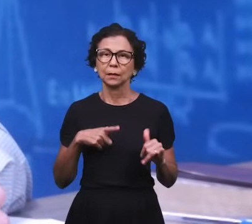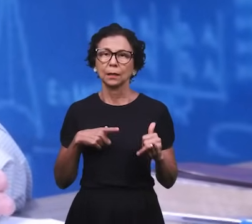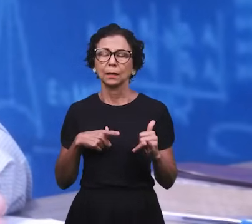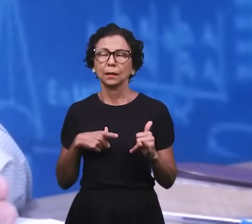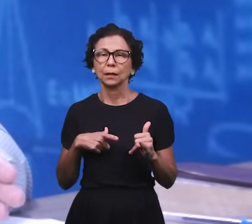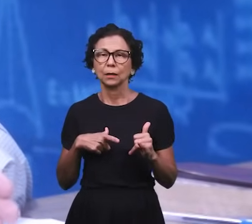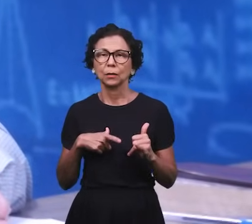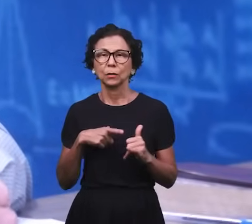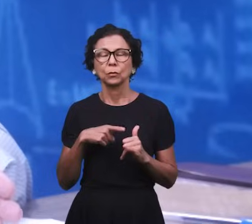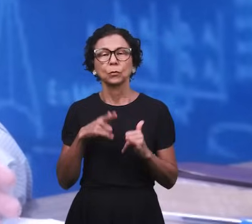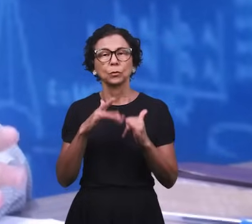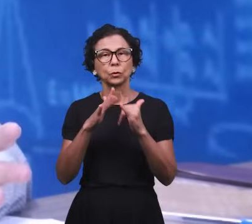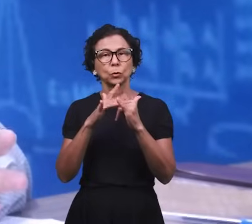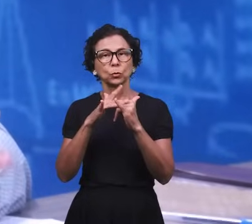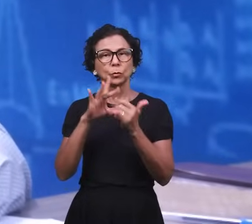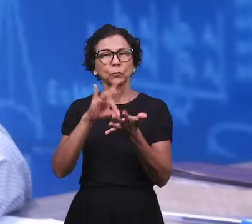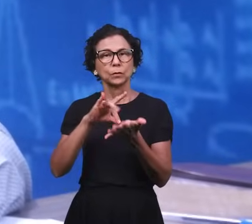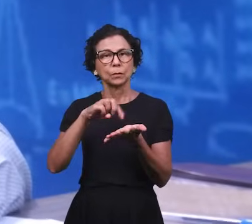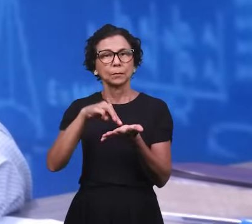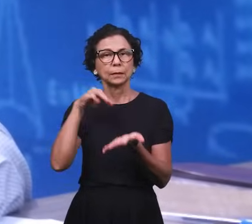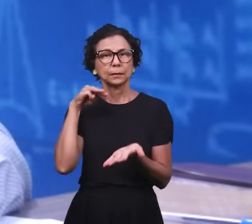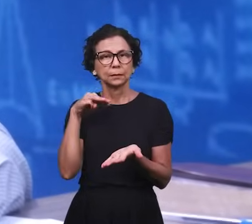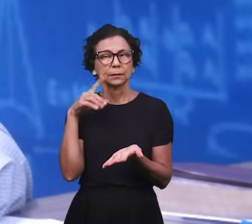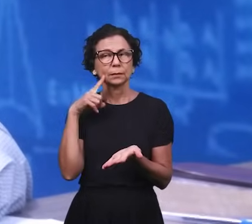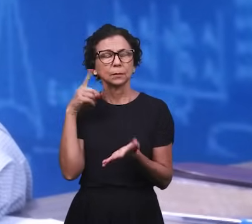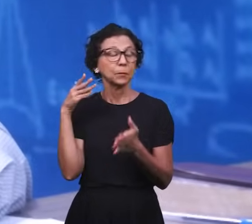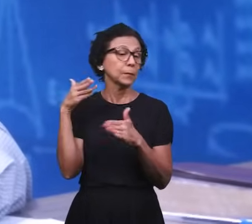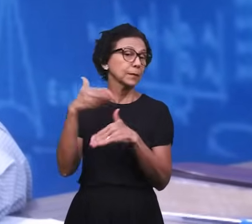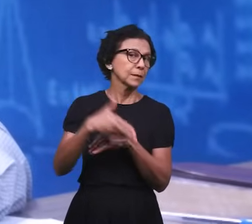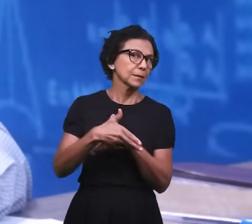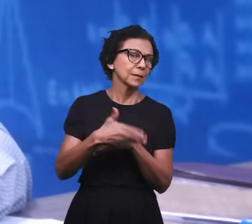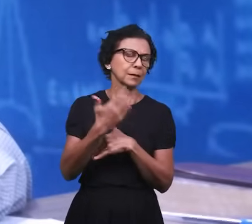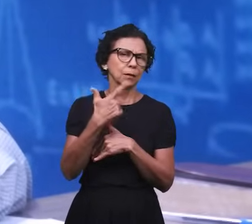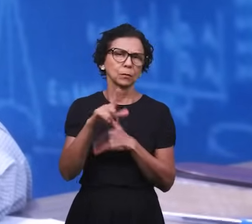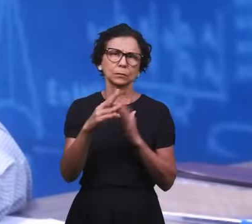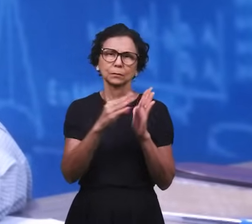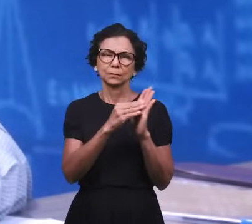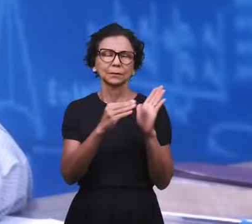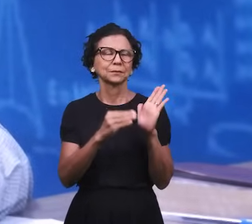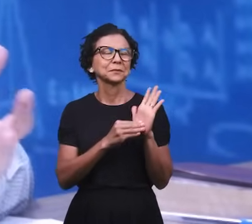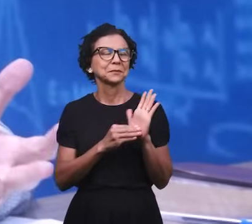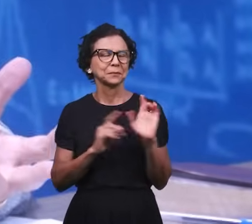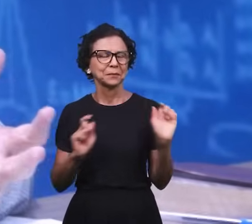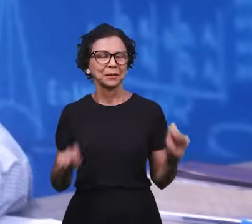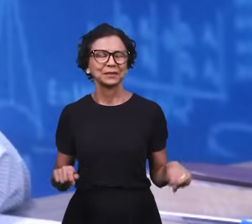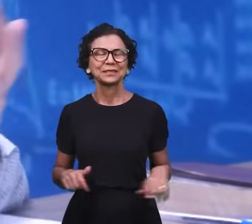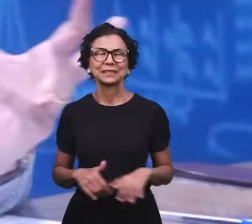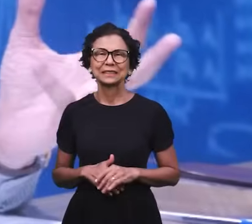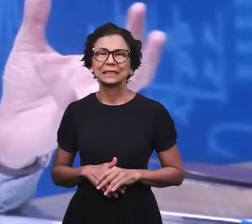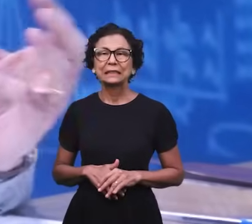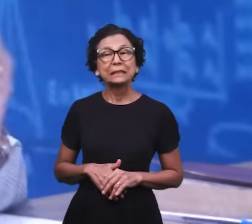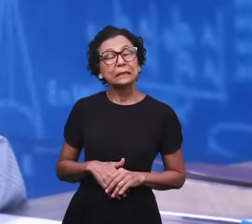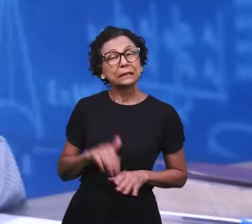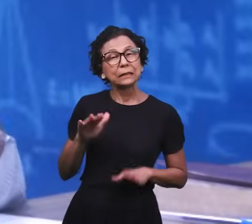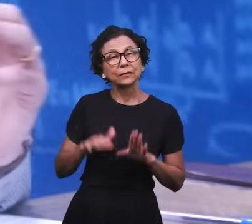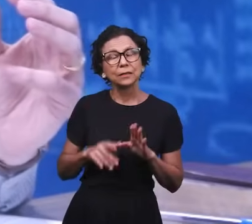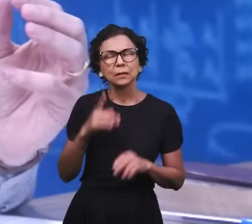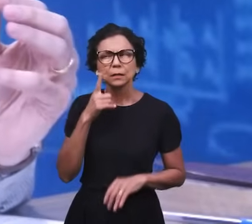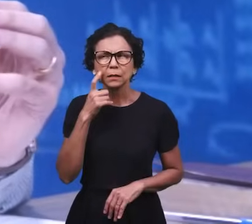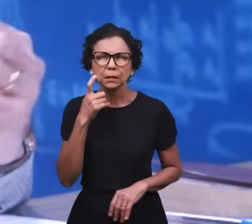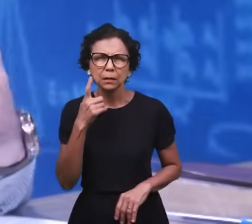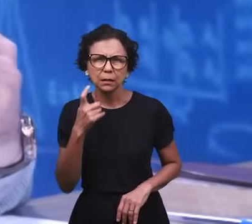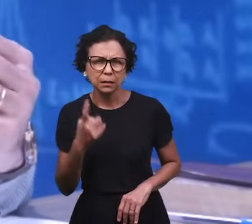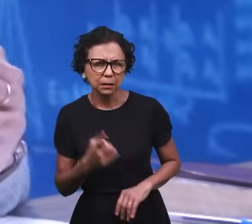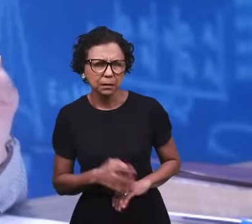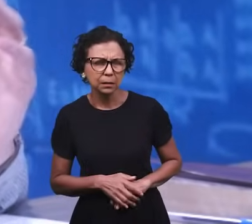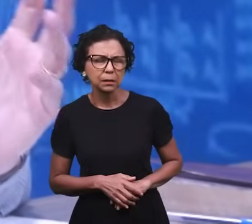da Igreja Cristã Maranata, o canal do YouTube, e lá você pode acessar os outros episódios. Talvez você tenha se